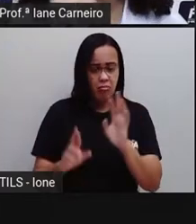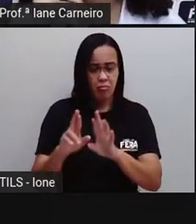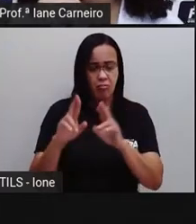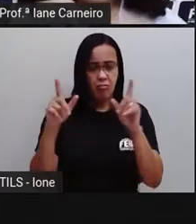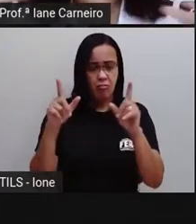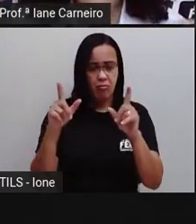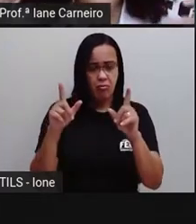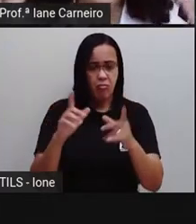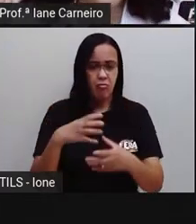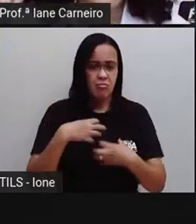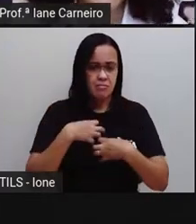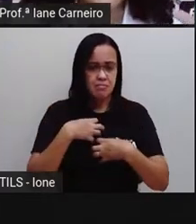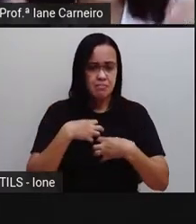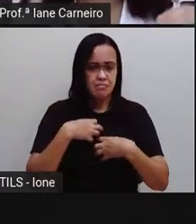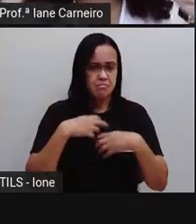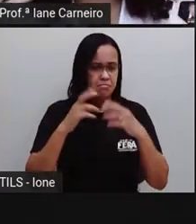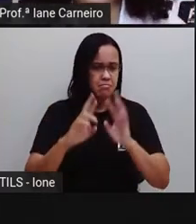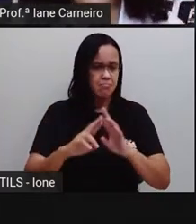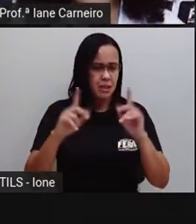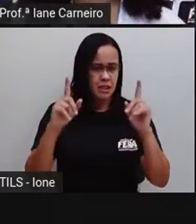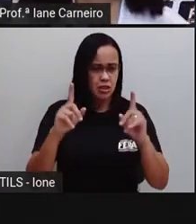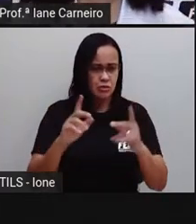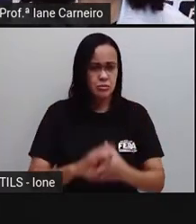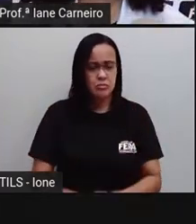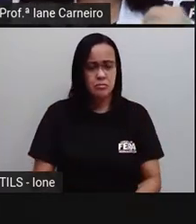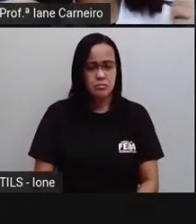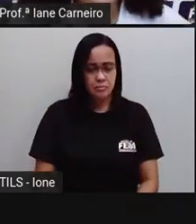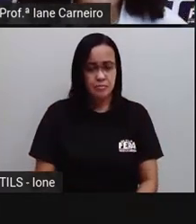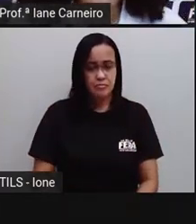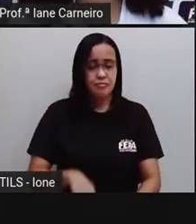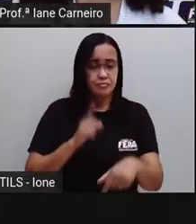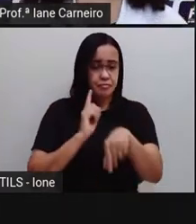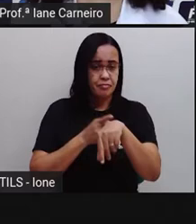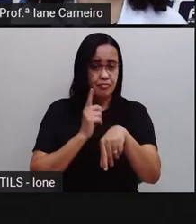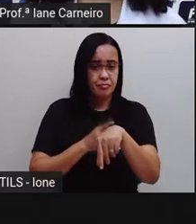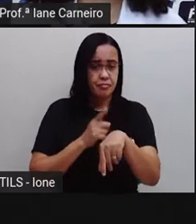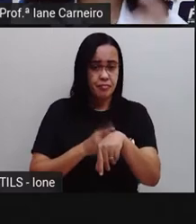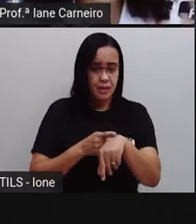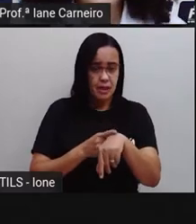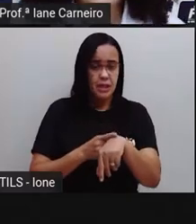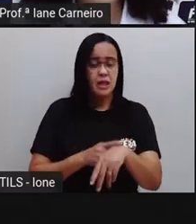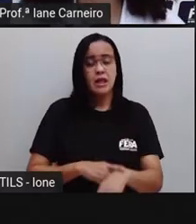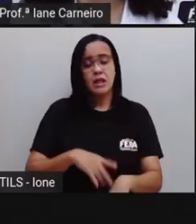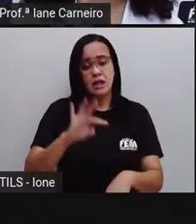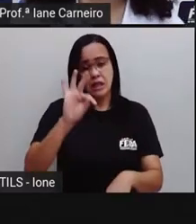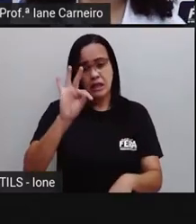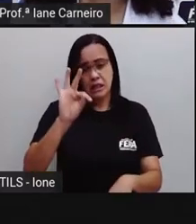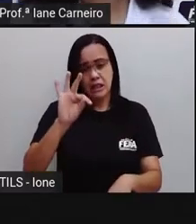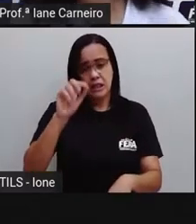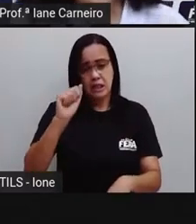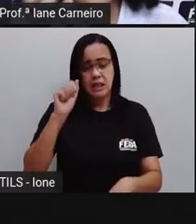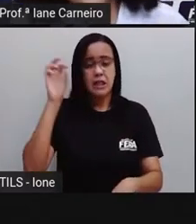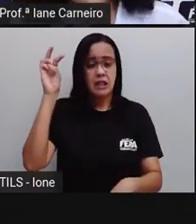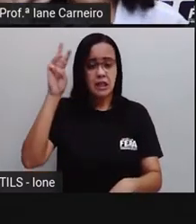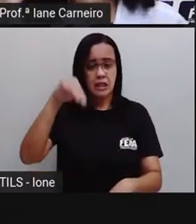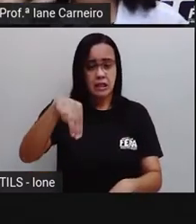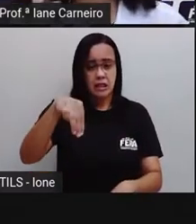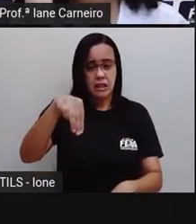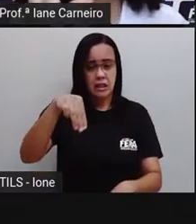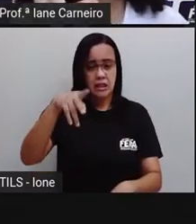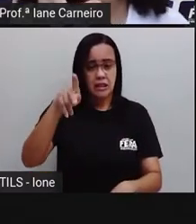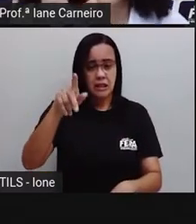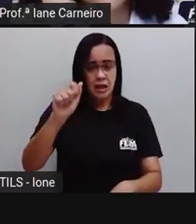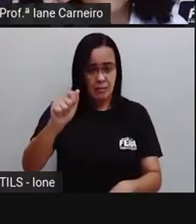né que é um um som mais instalado tempo tampa né tanto já